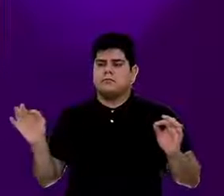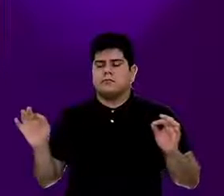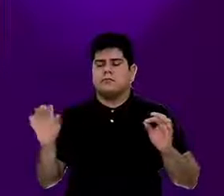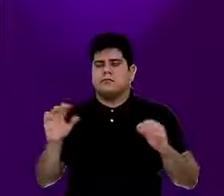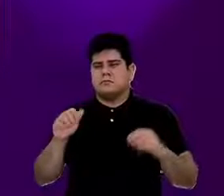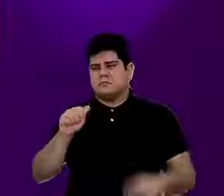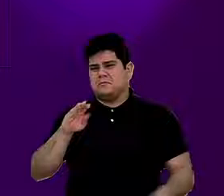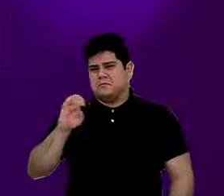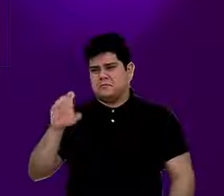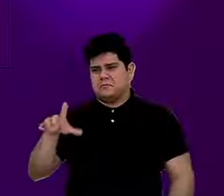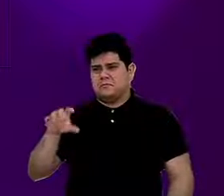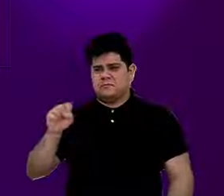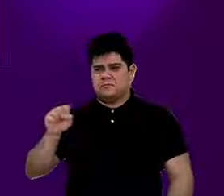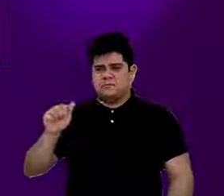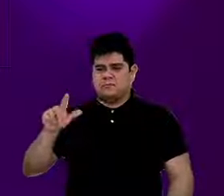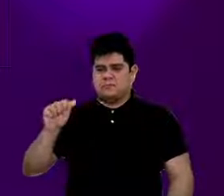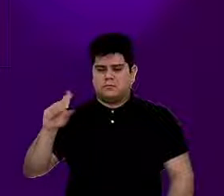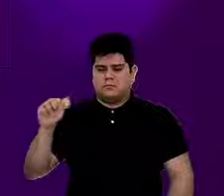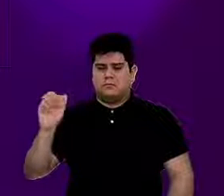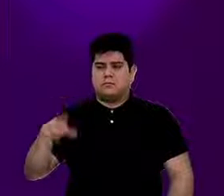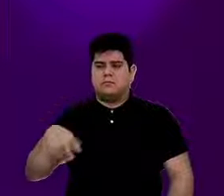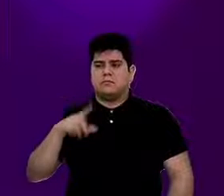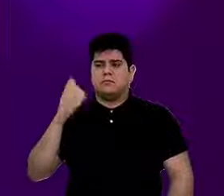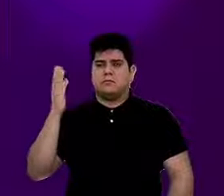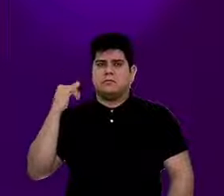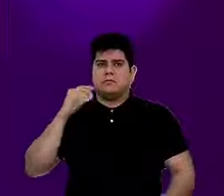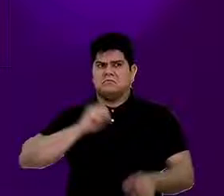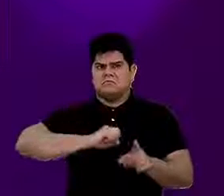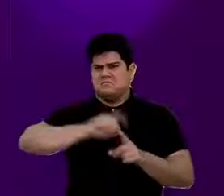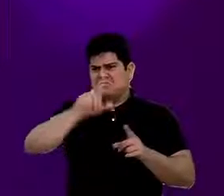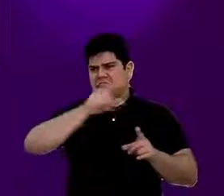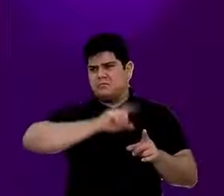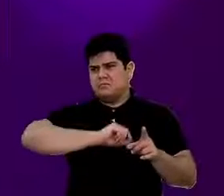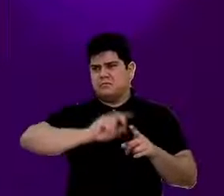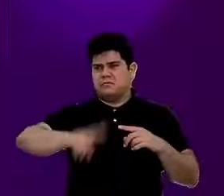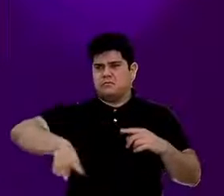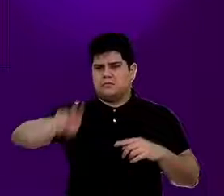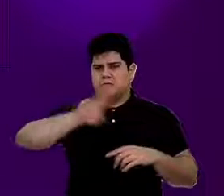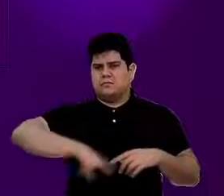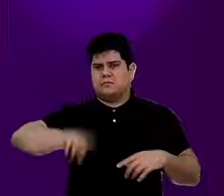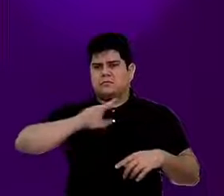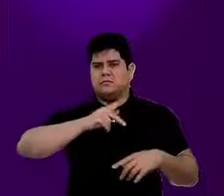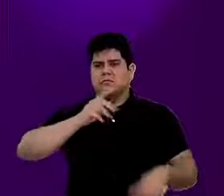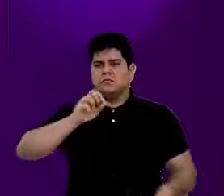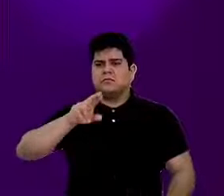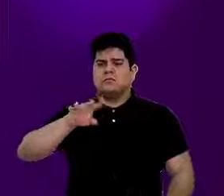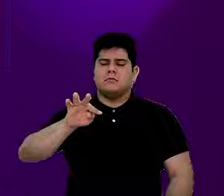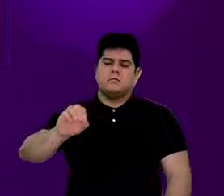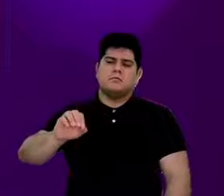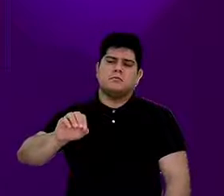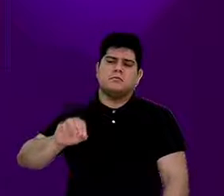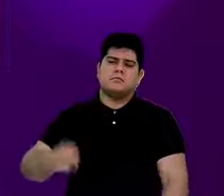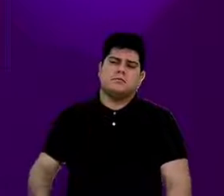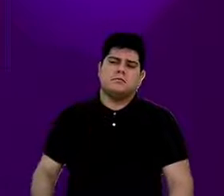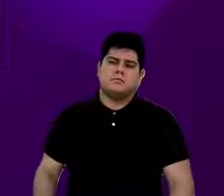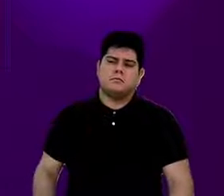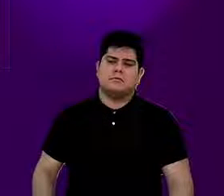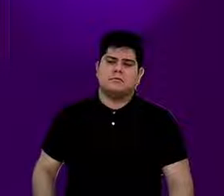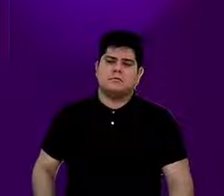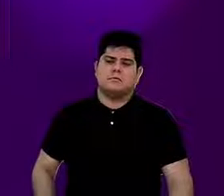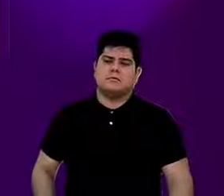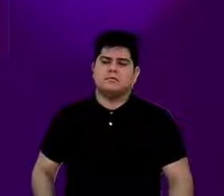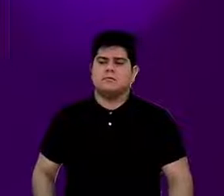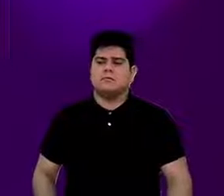Abel Salazar, que foi execrado e expulso da Universidade do Porto, quando ele disse que quem